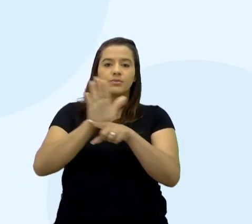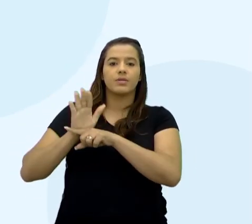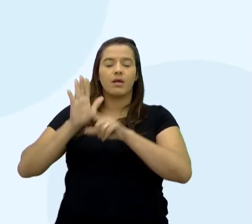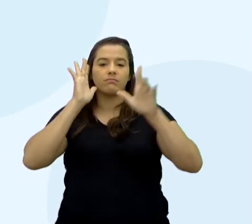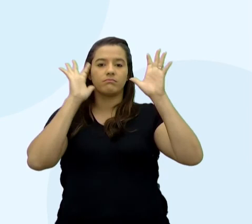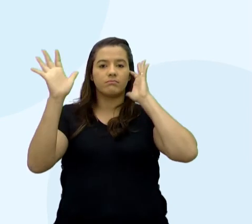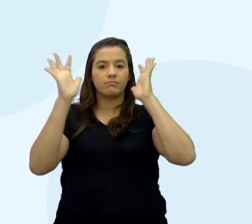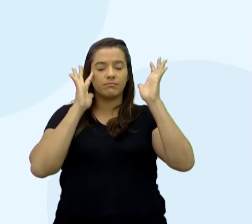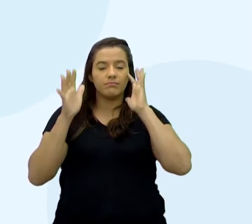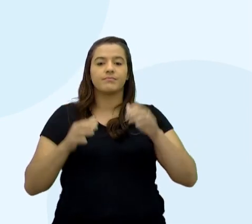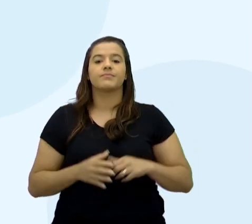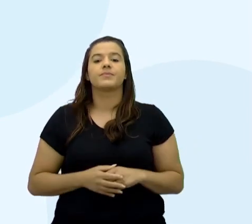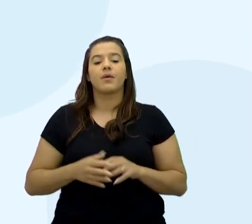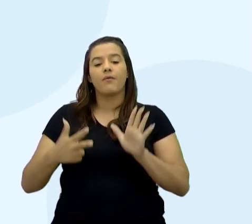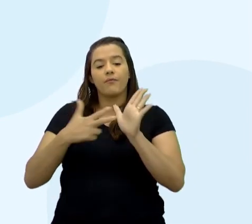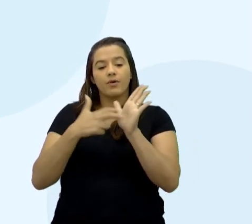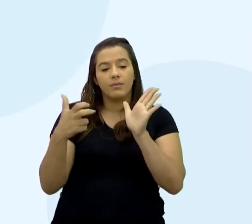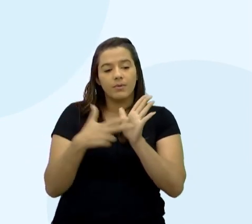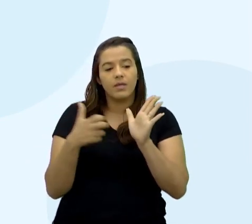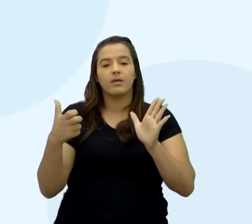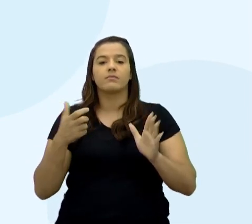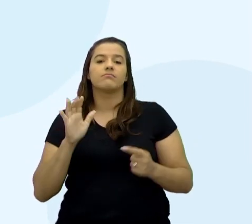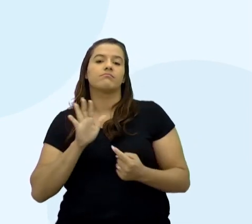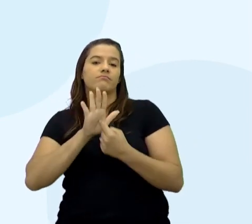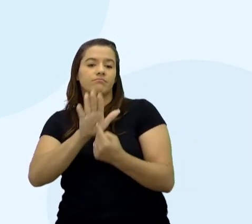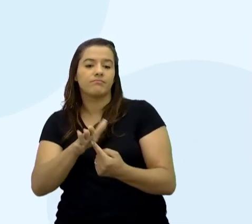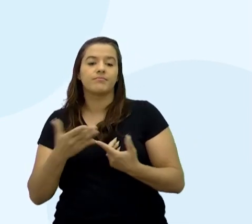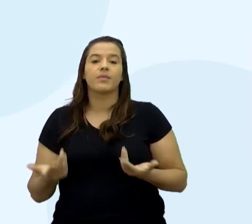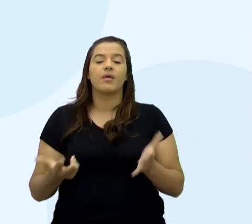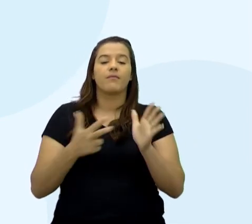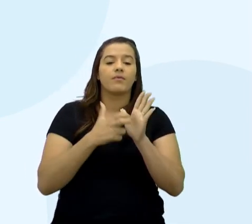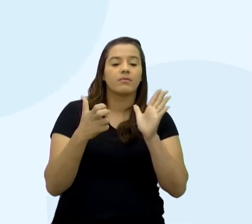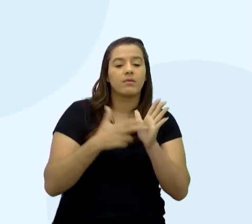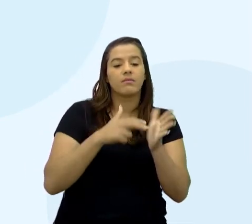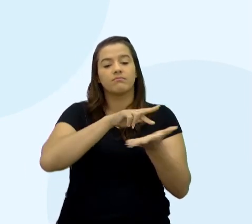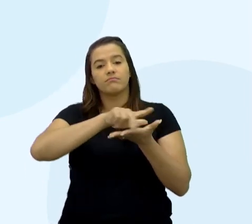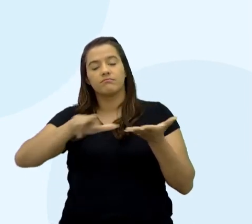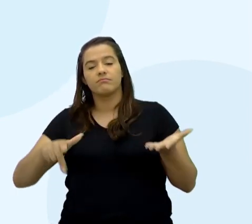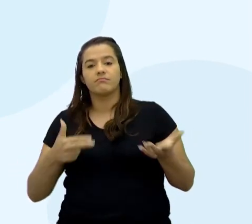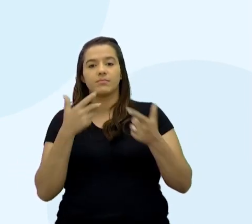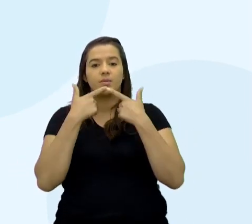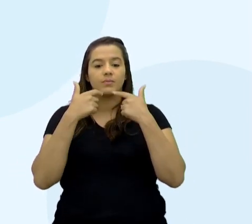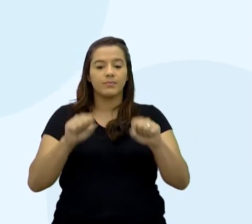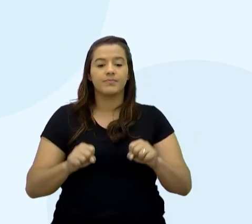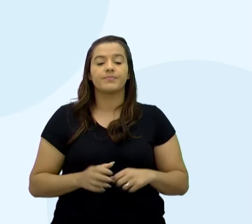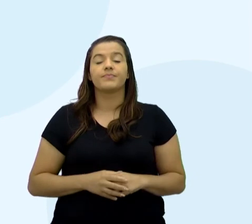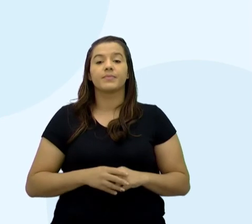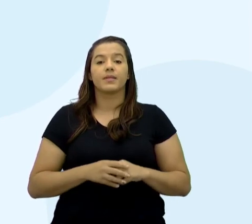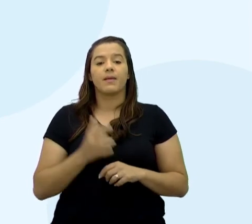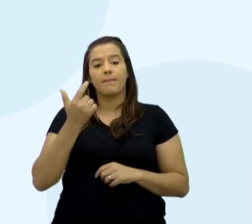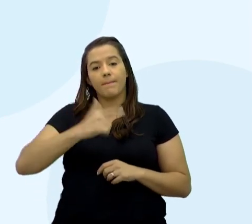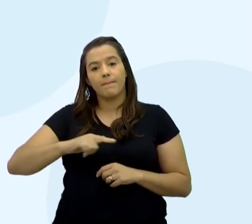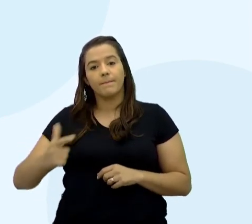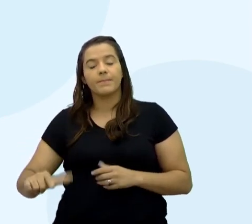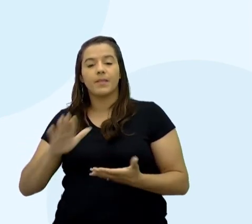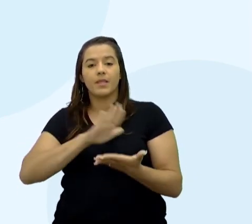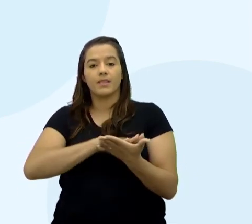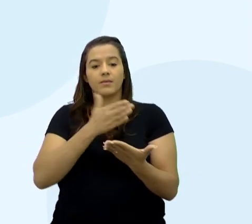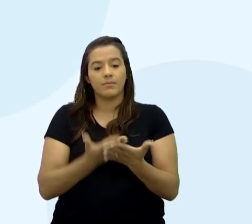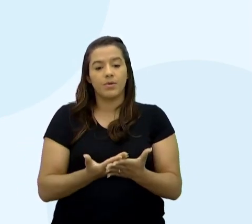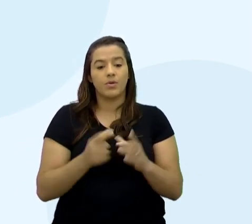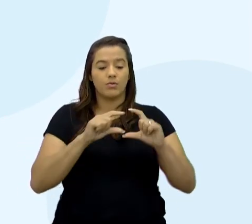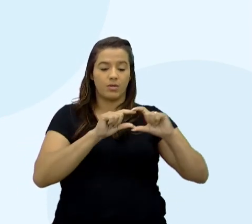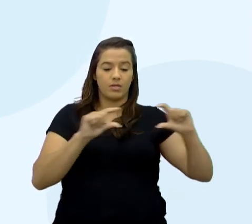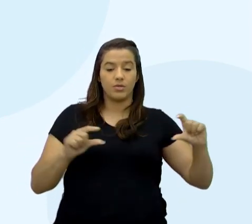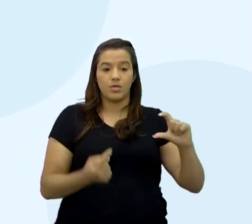vocabulário, traços culturais presentes neste vocabulário, a variedade linguística utilizada E a interpretação da tira é